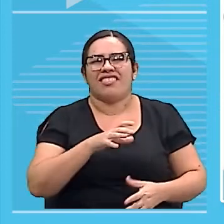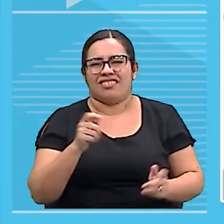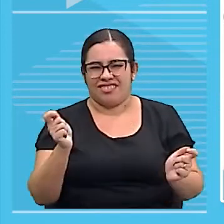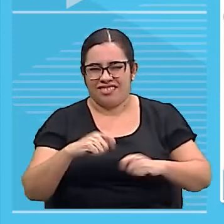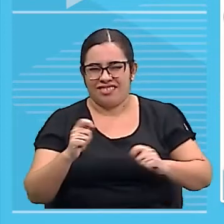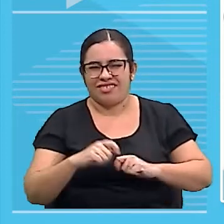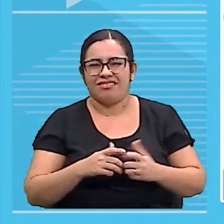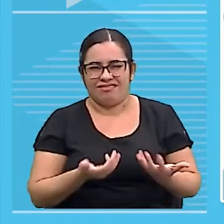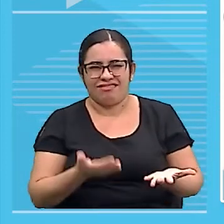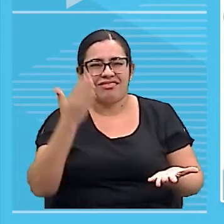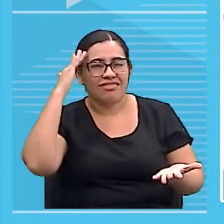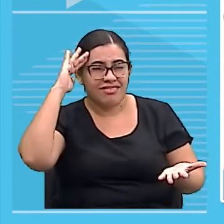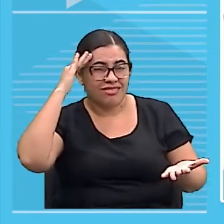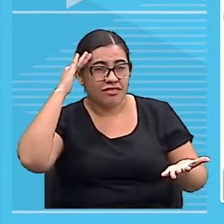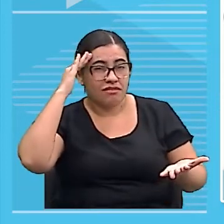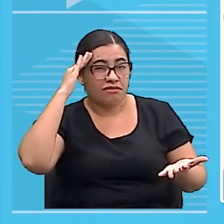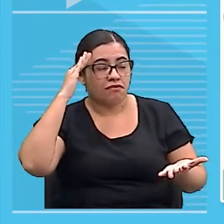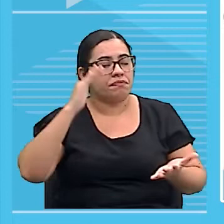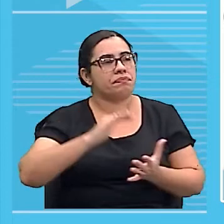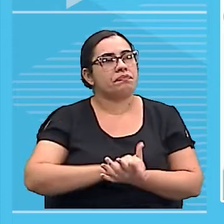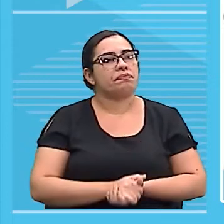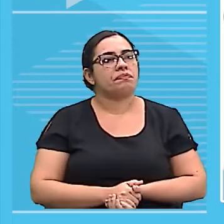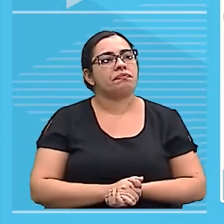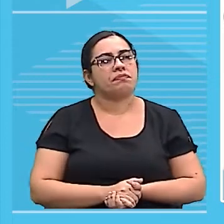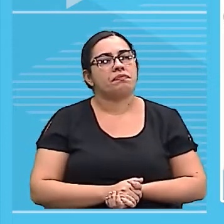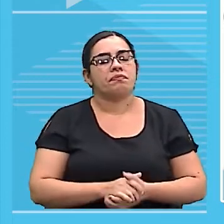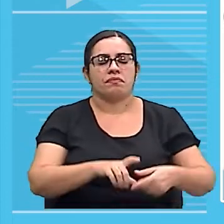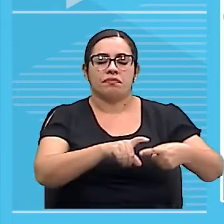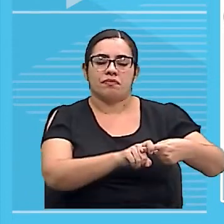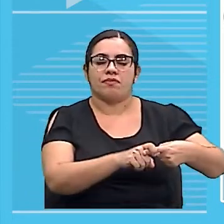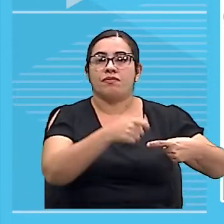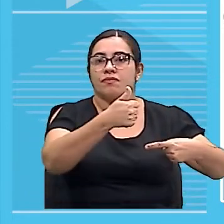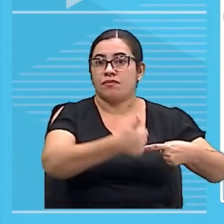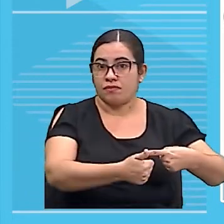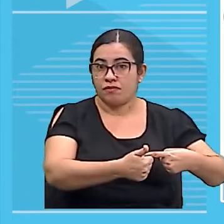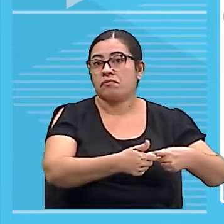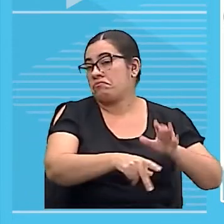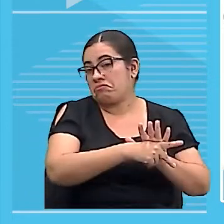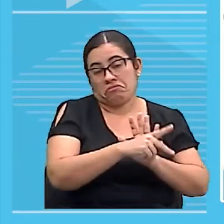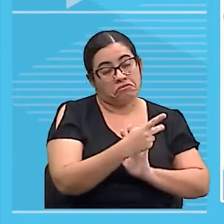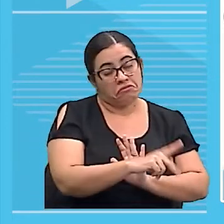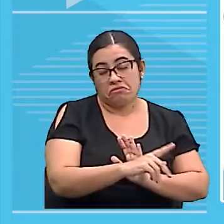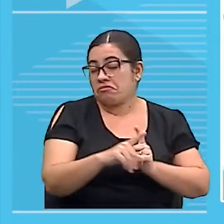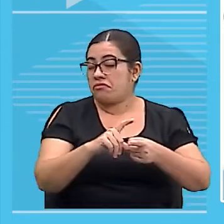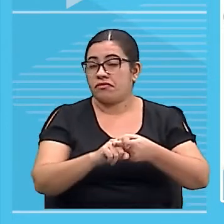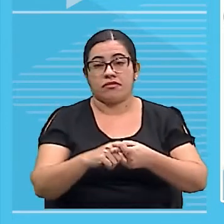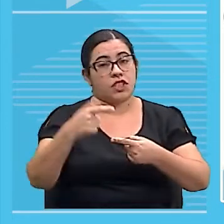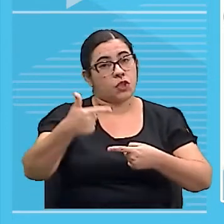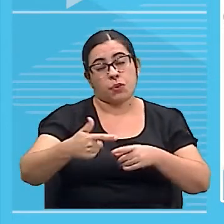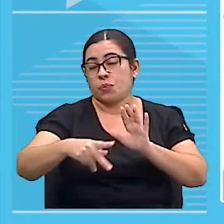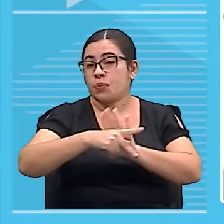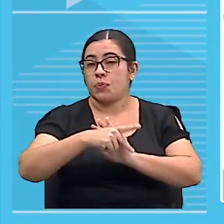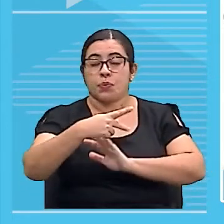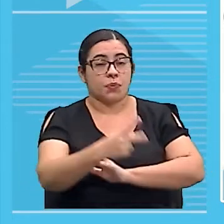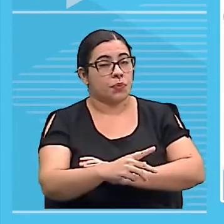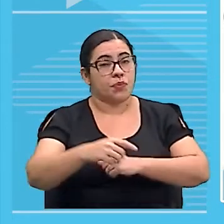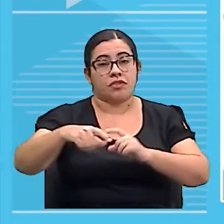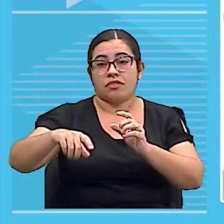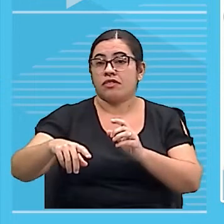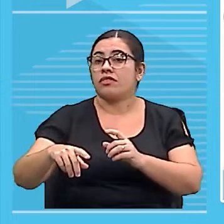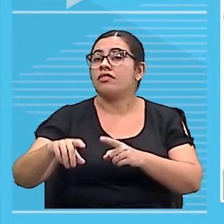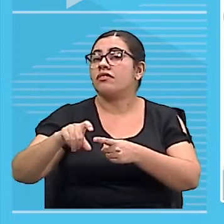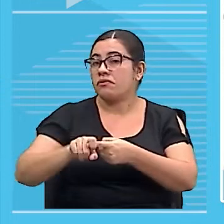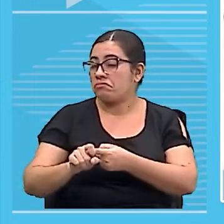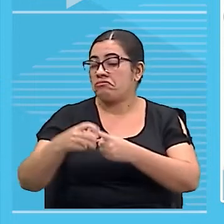a beleza o resistor vai pegar a parcela dele o resistor dois pega a parcela dele